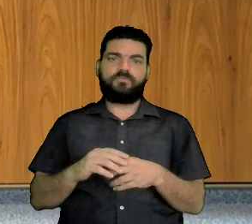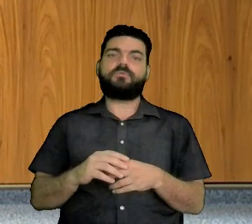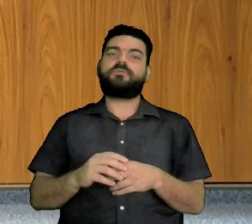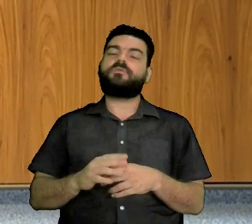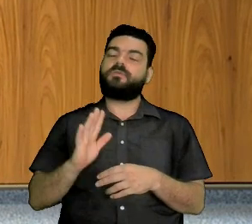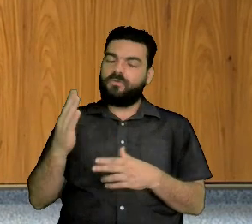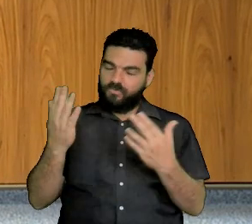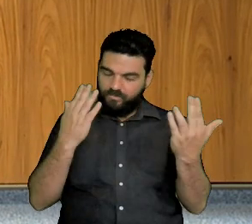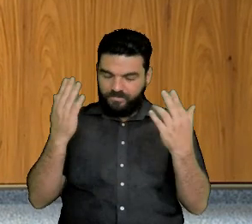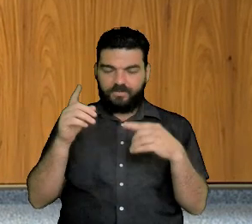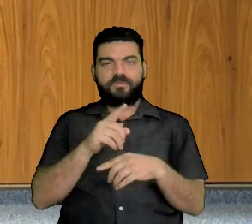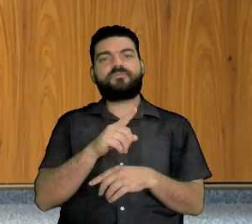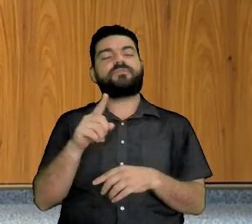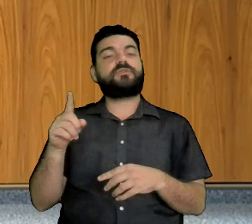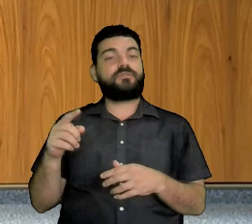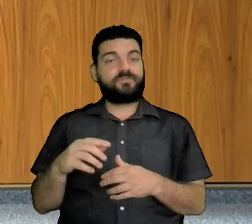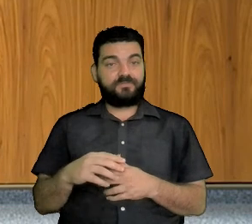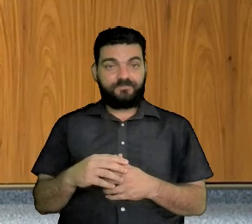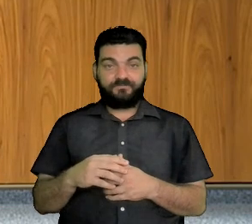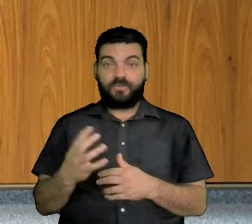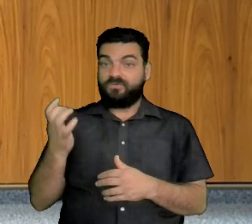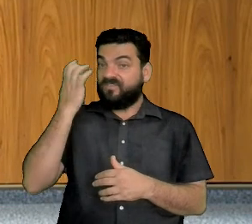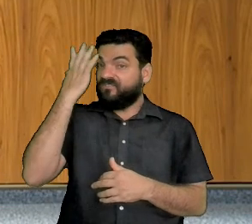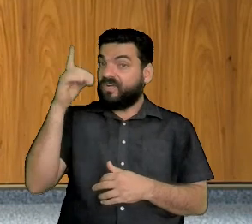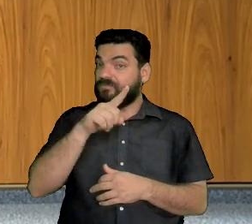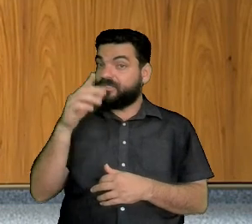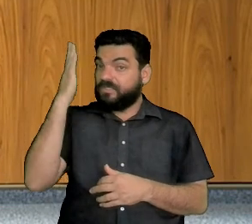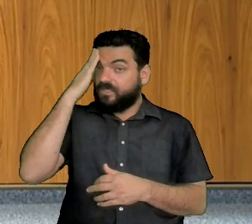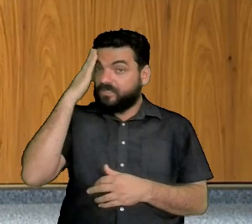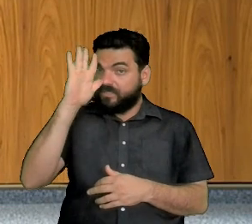situações do direito penal. E dou um exemplo